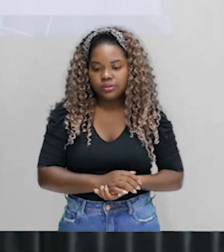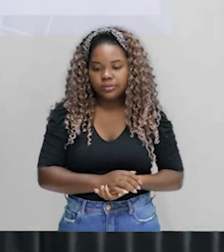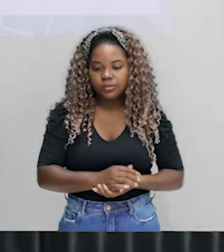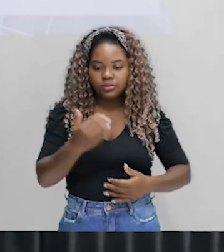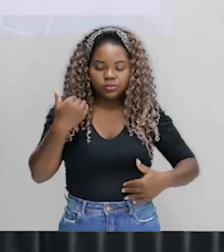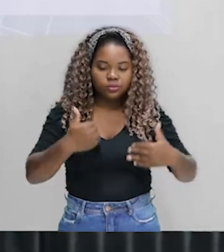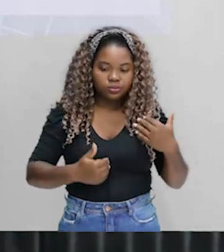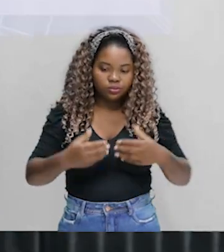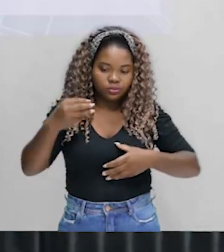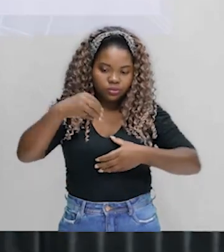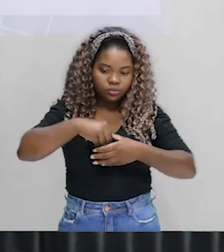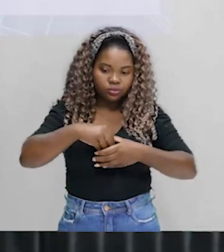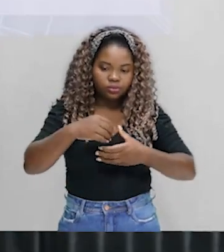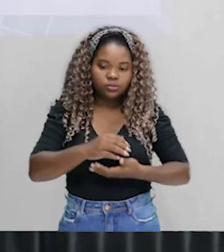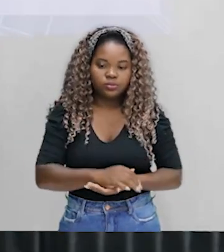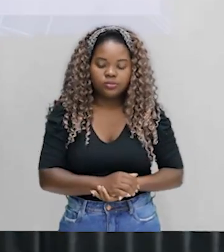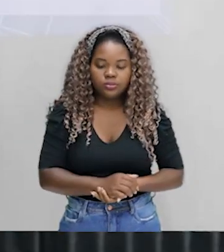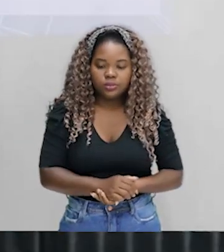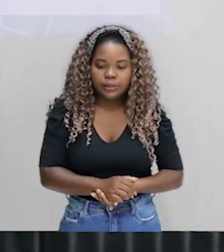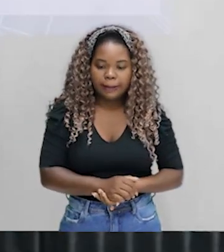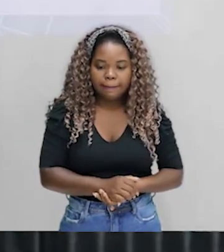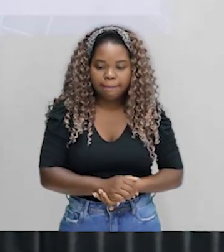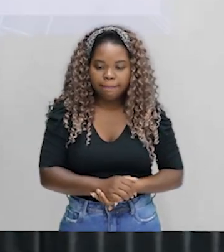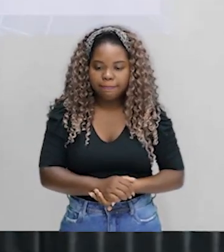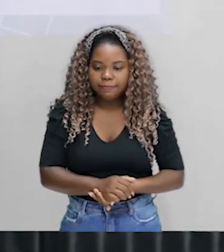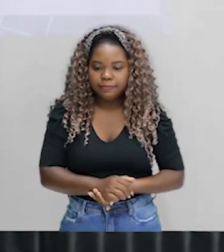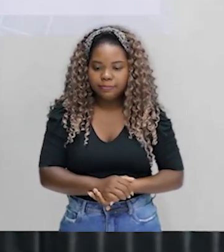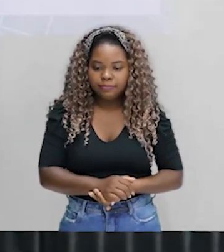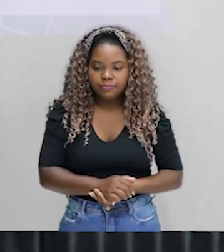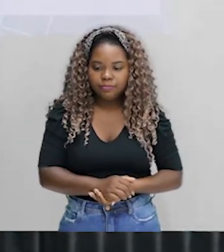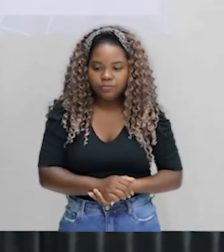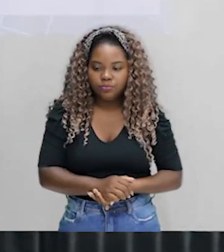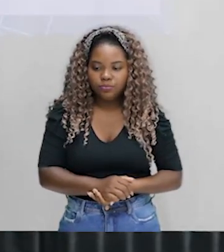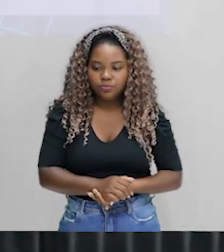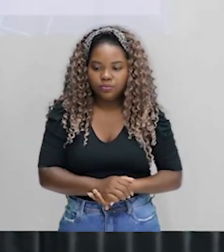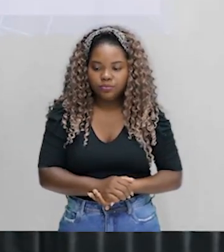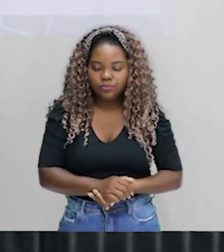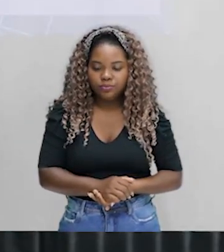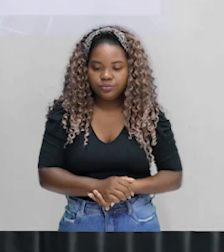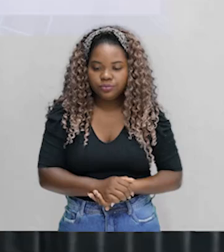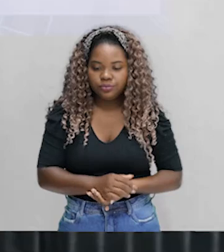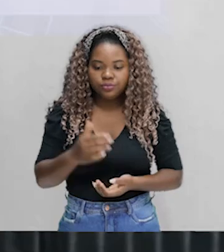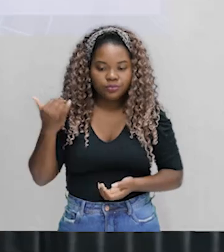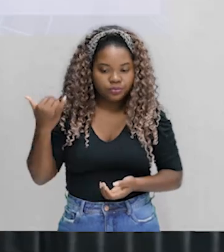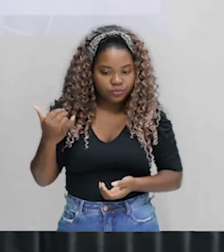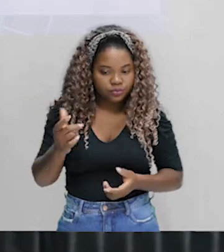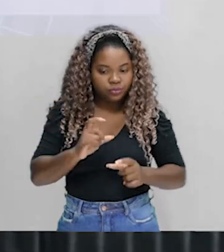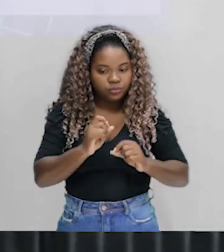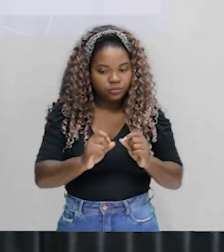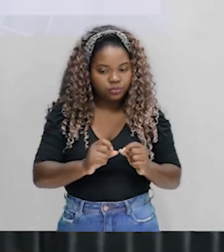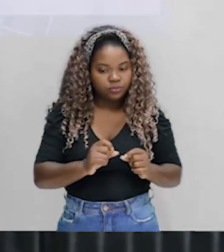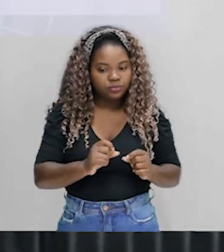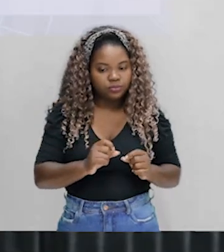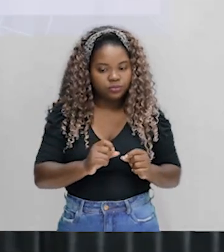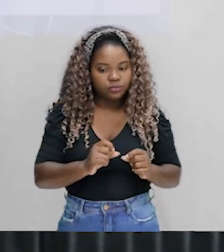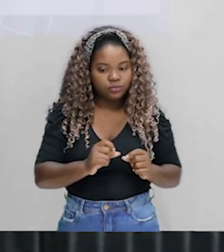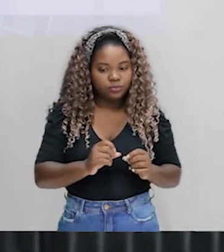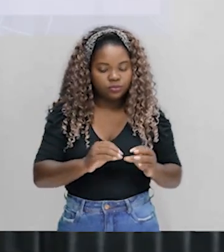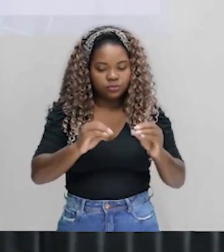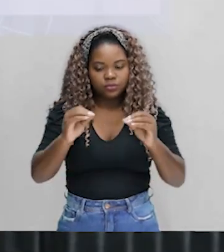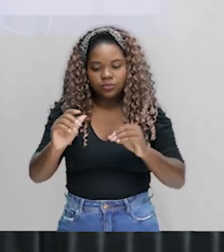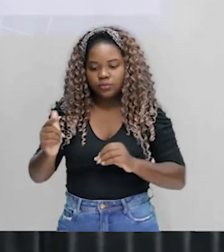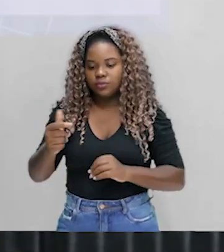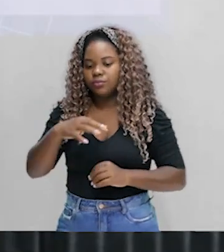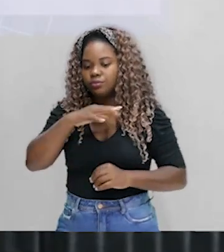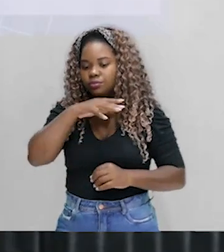carne, né? Na gordura que faz parte do corpo dele. E, consequentemente, essa energia ela vai ser passada para um animal